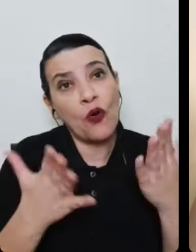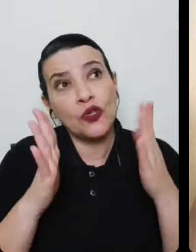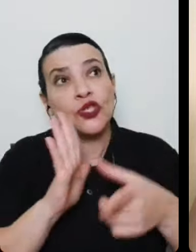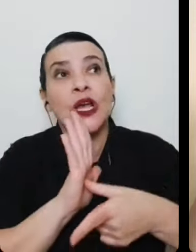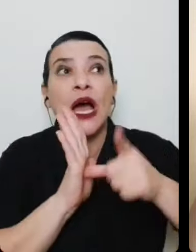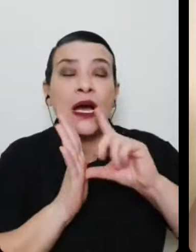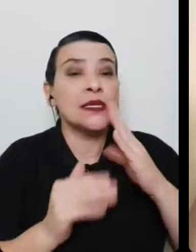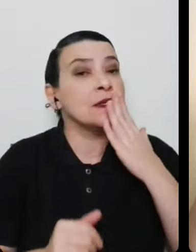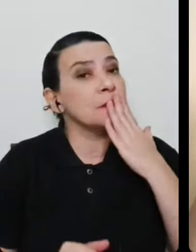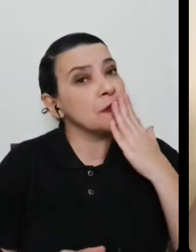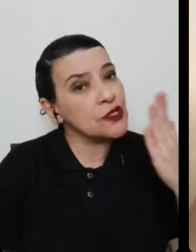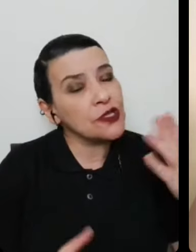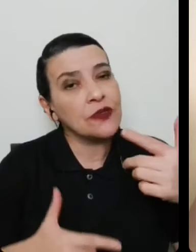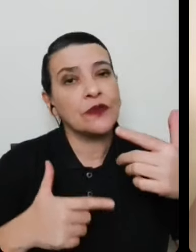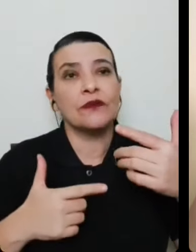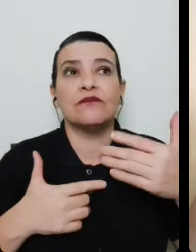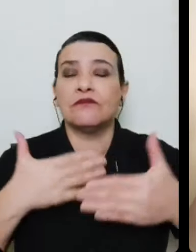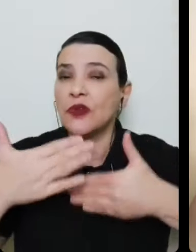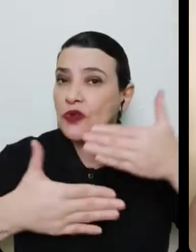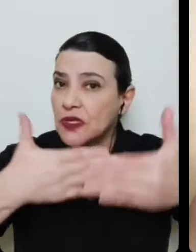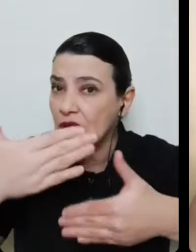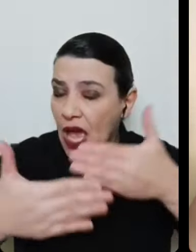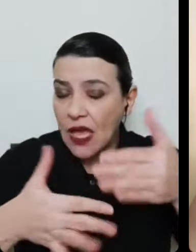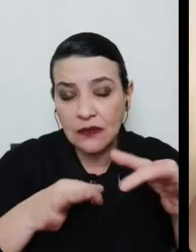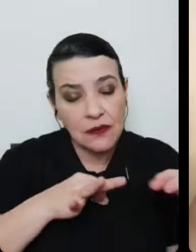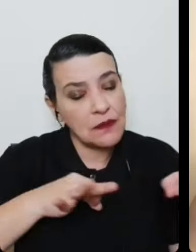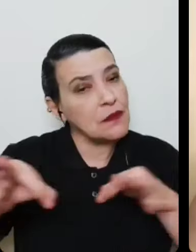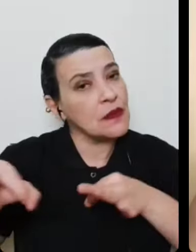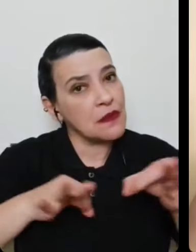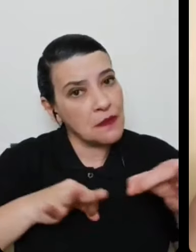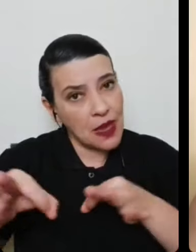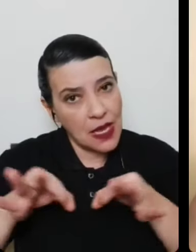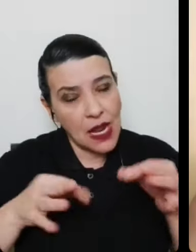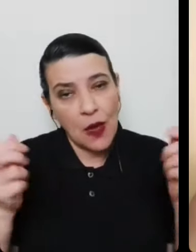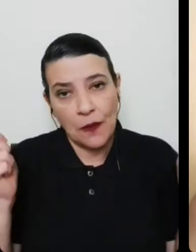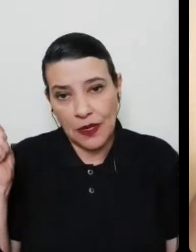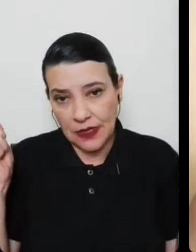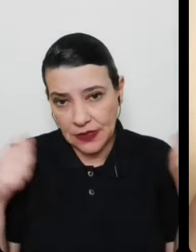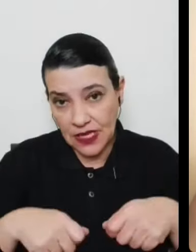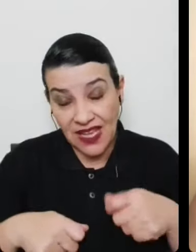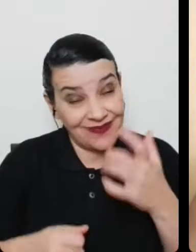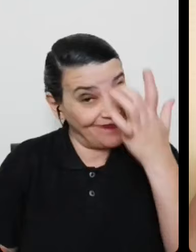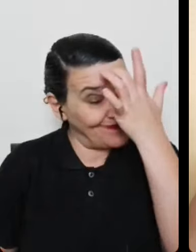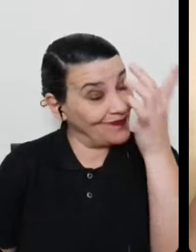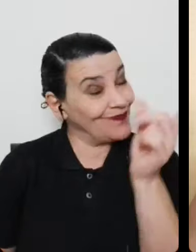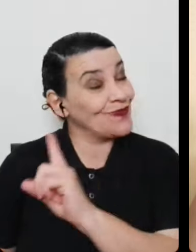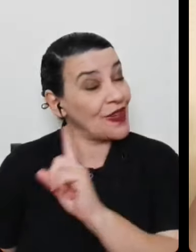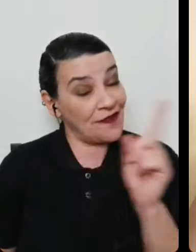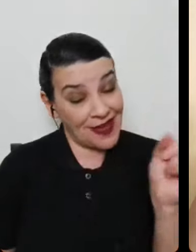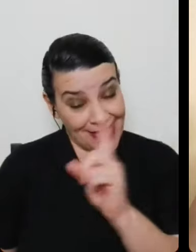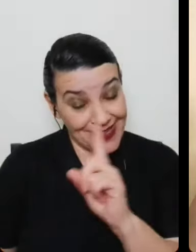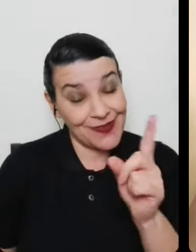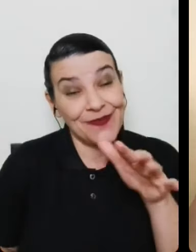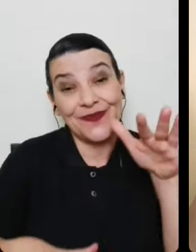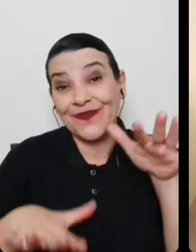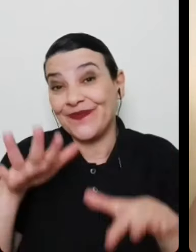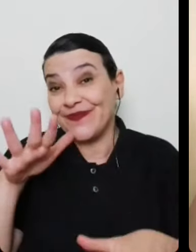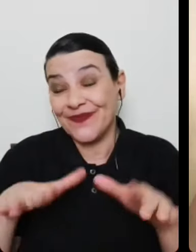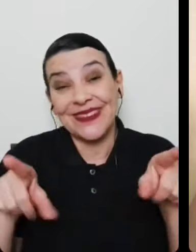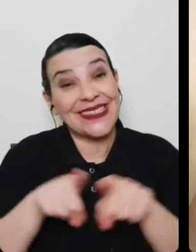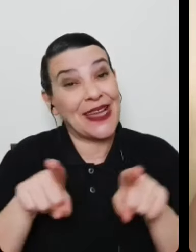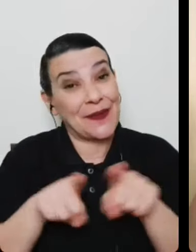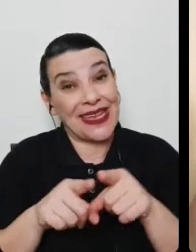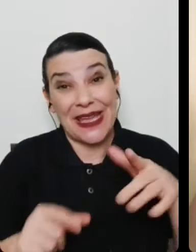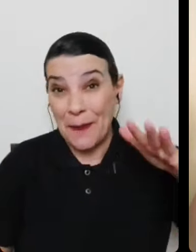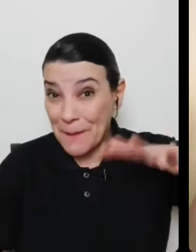encomendadas. Aí tem processo todo para que isso aconteça. Isso não é uma coisa simples, isso não é, muitas vezes não é uma coisa